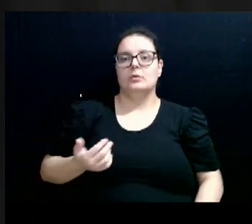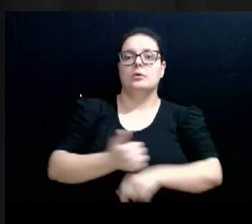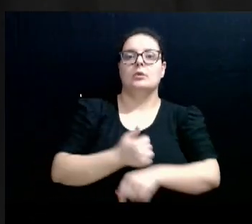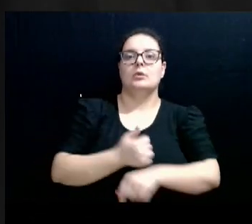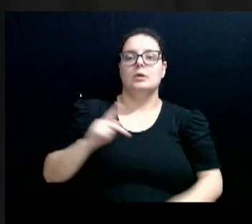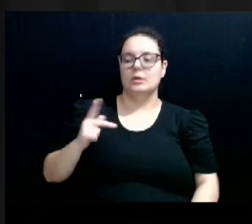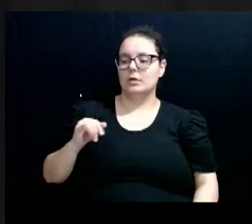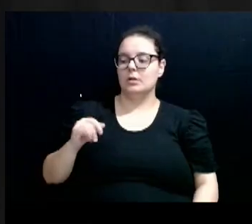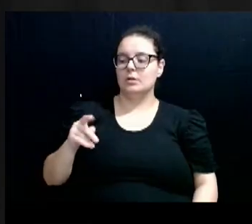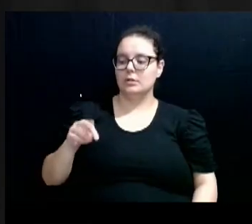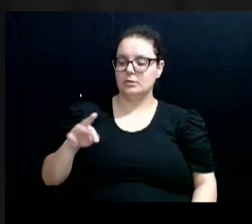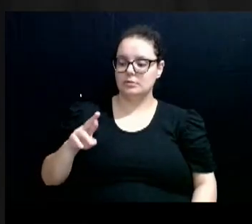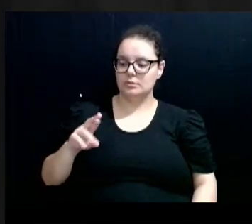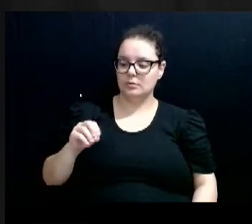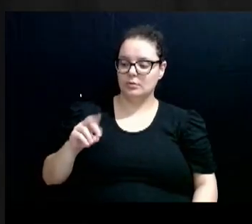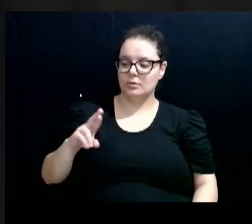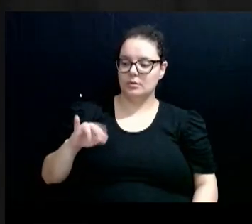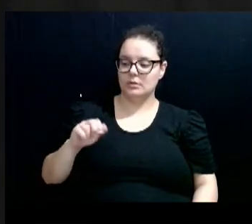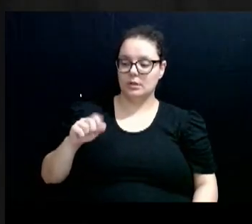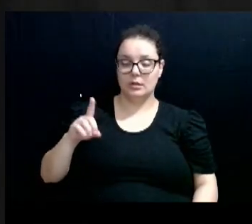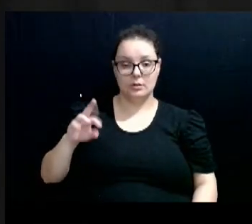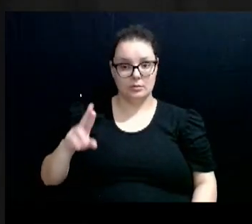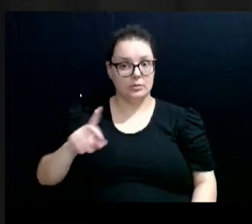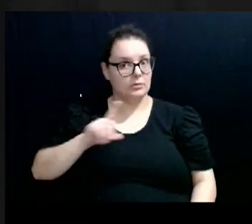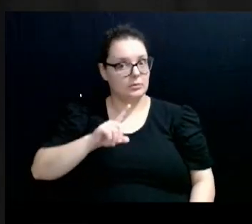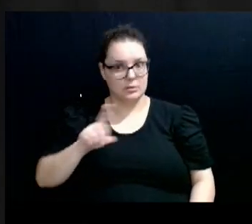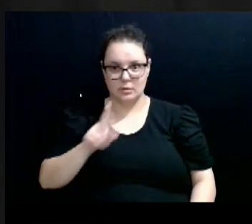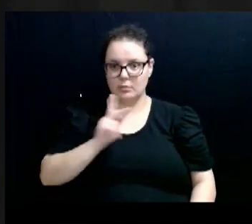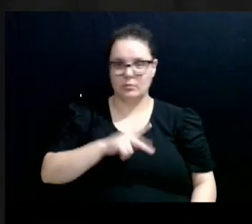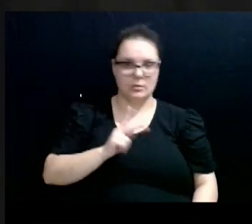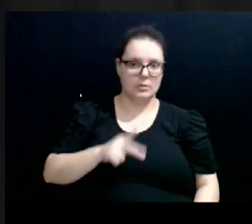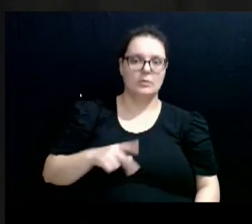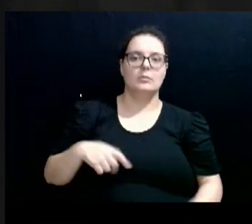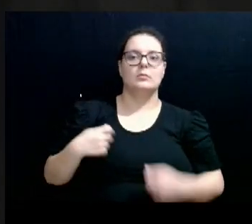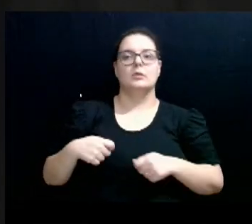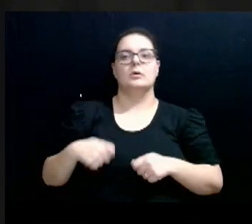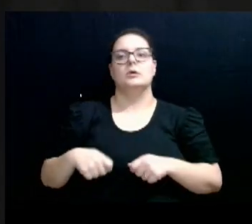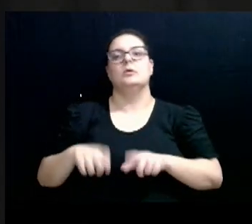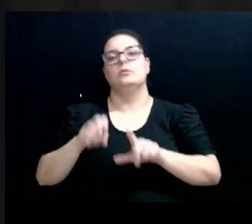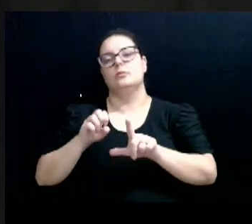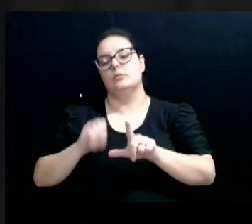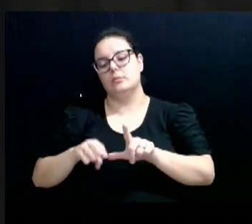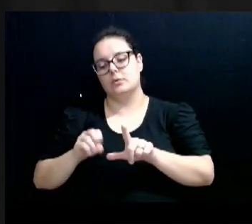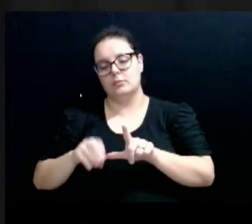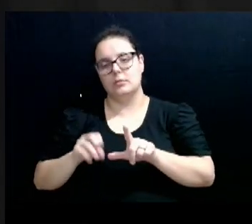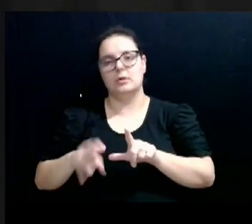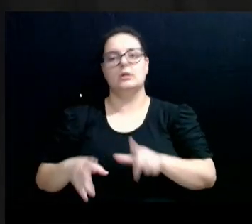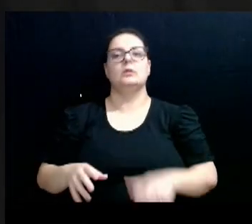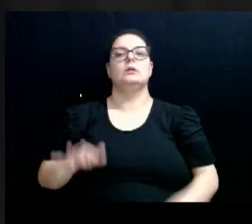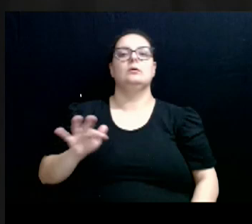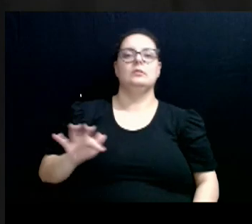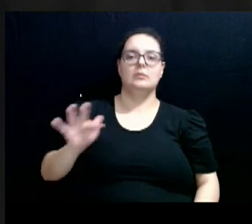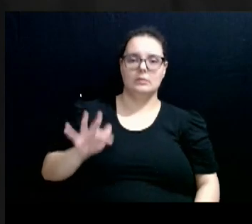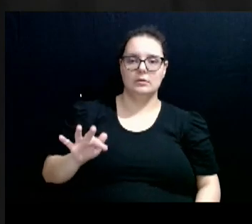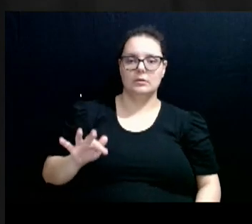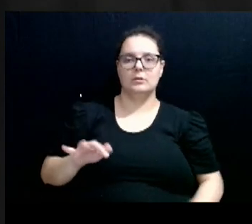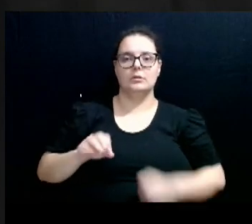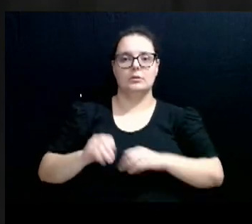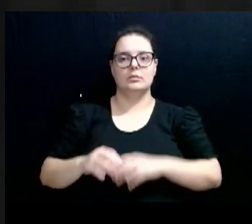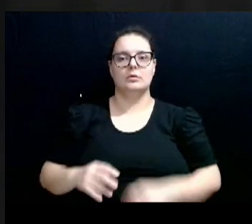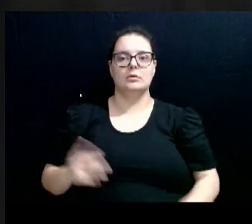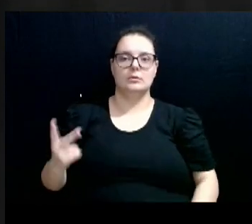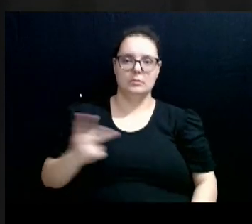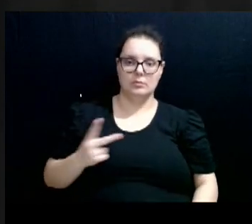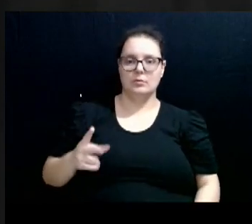Para ser professor, você tem que fazer licenciatura plena na Faculdade de Educação. Tá. E eu fiz as duas coisas. Então eu sou historiador